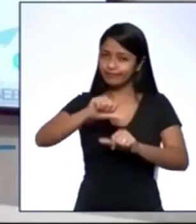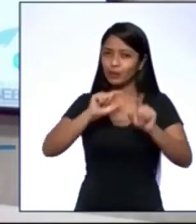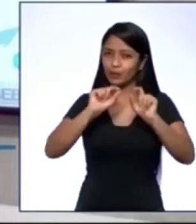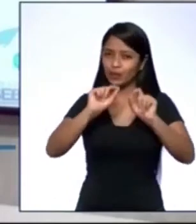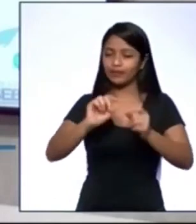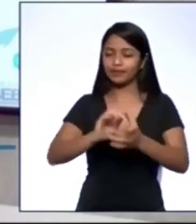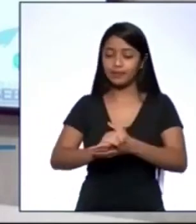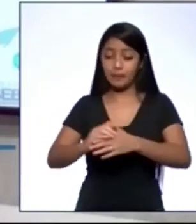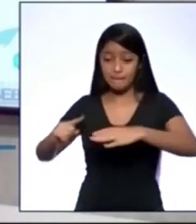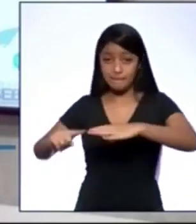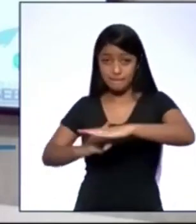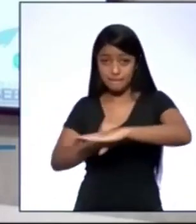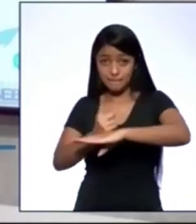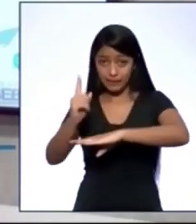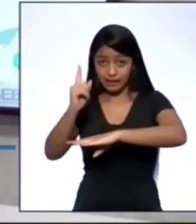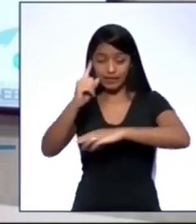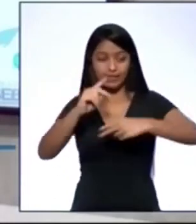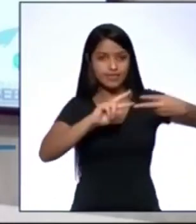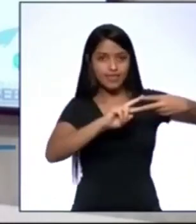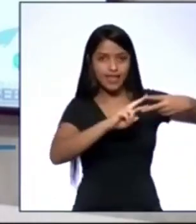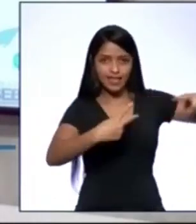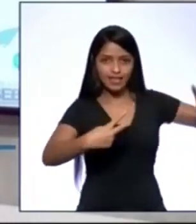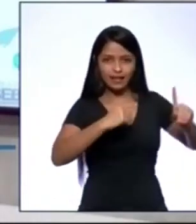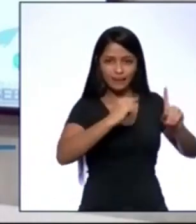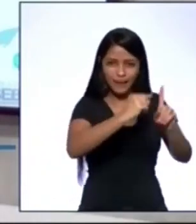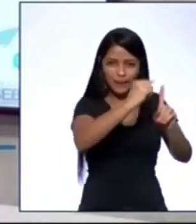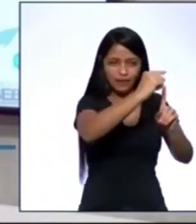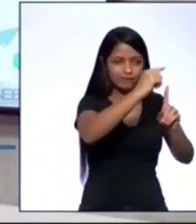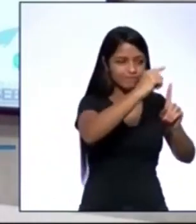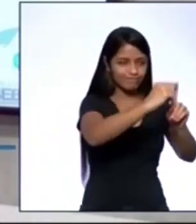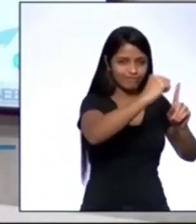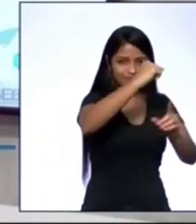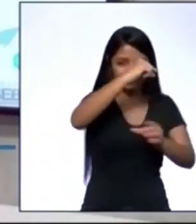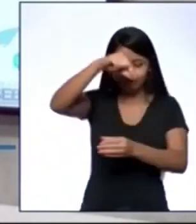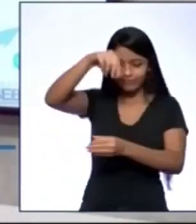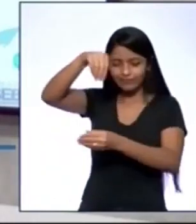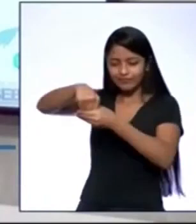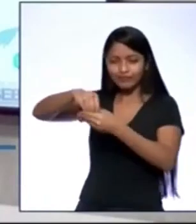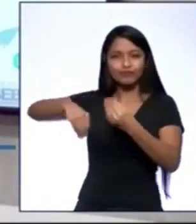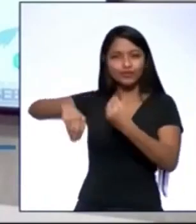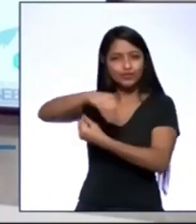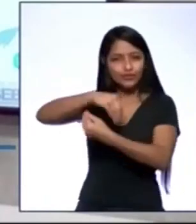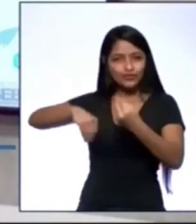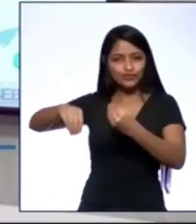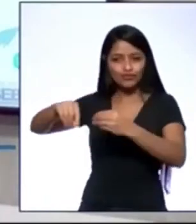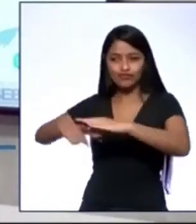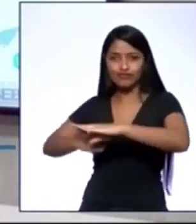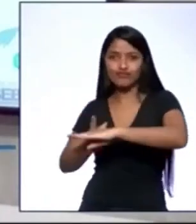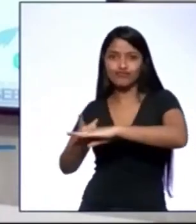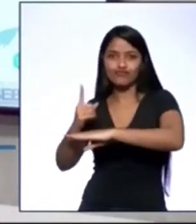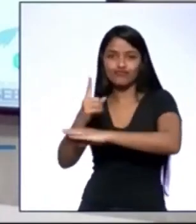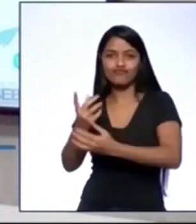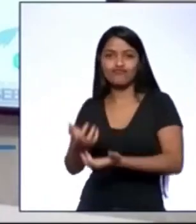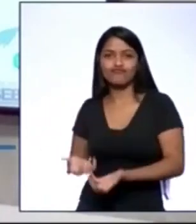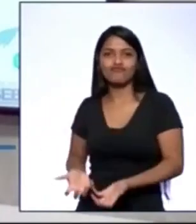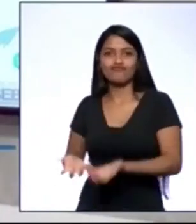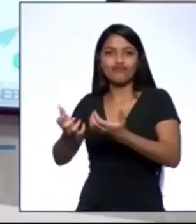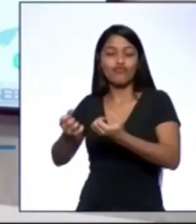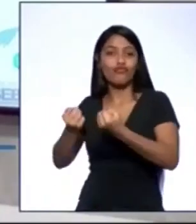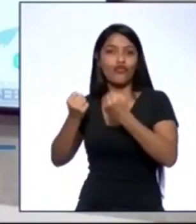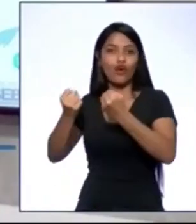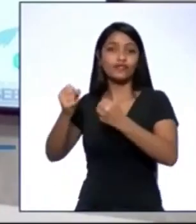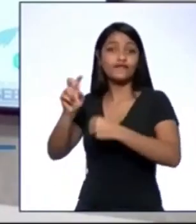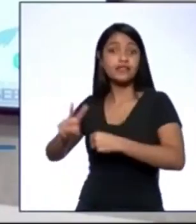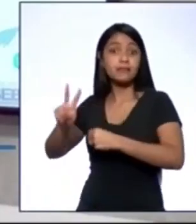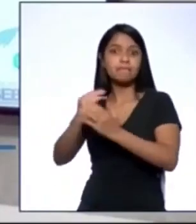e inserir DNA naquela planta que enriqueça a planta com nutrientes que faltam para a população. Como foi